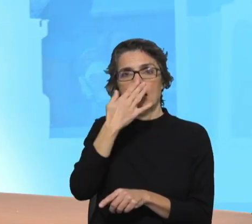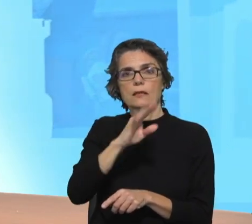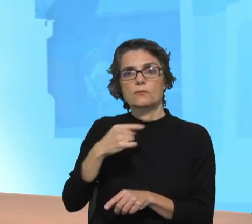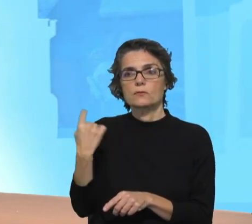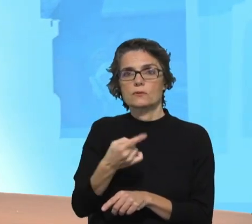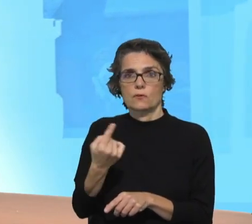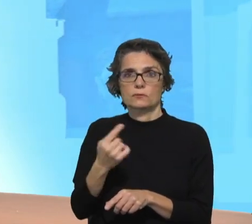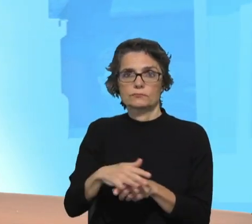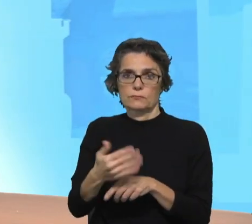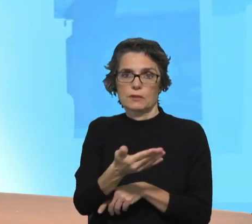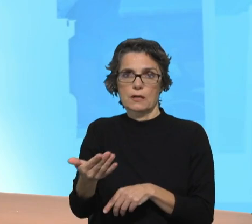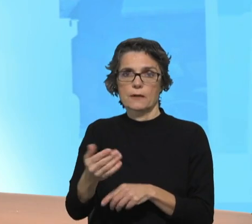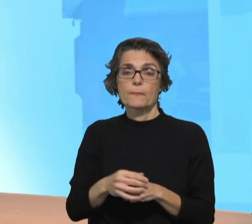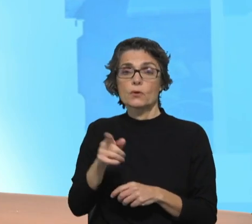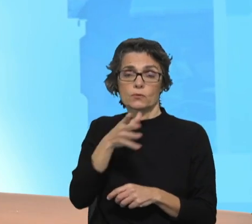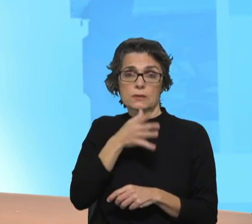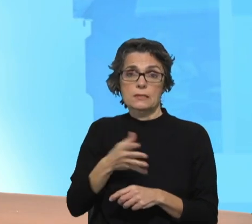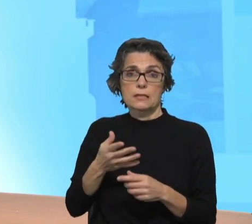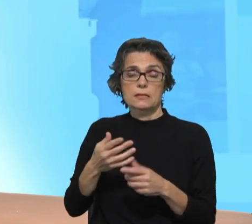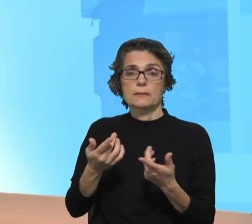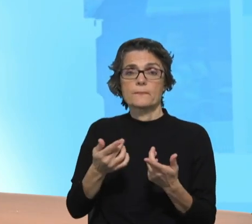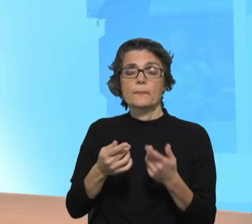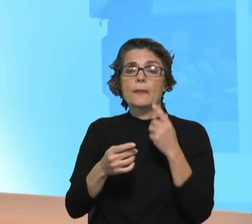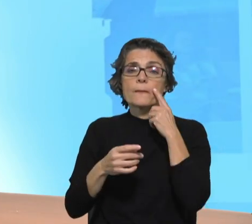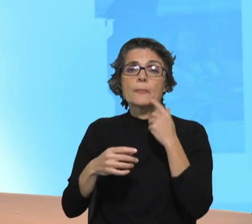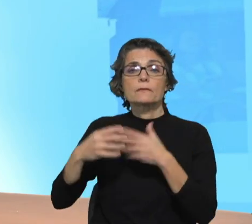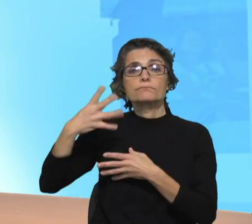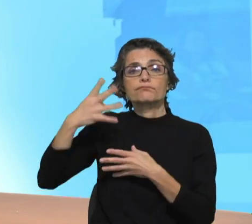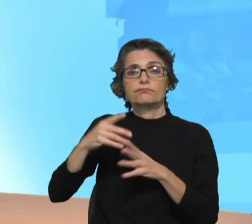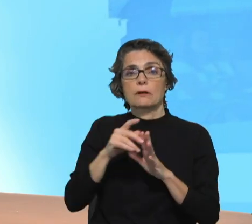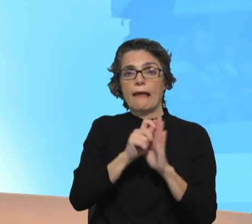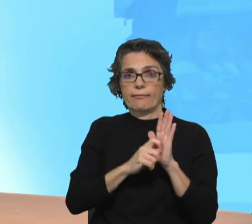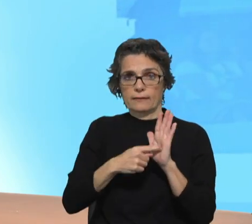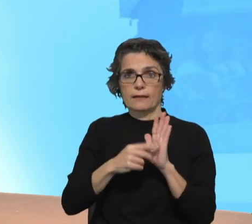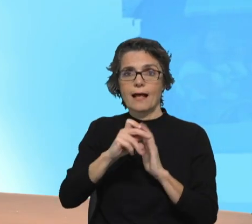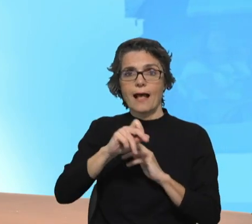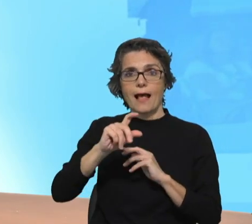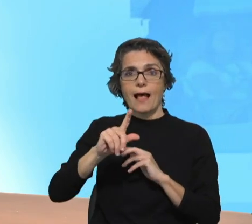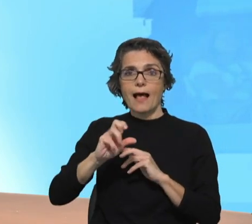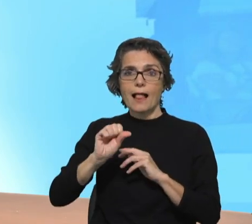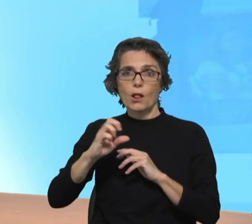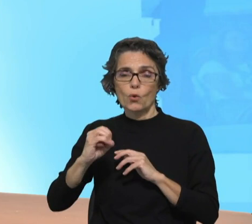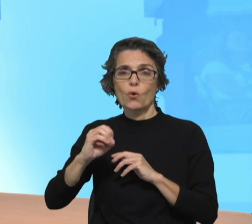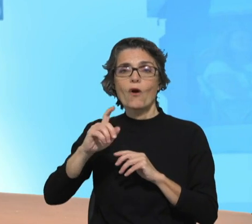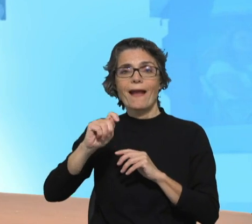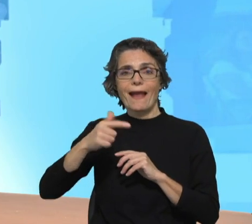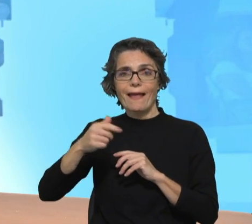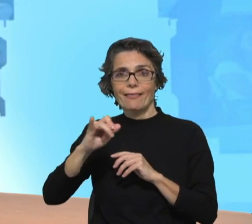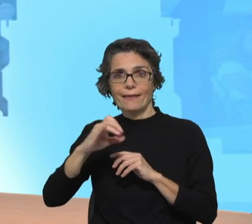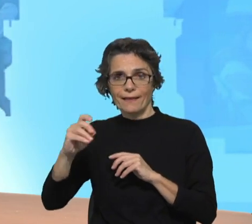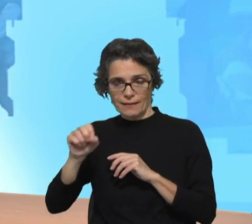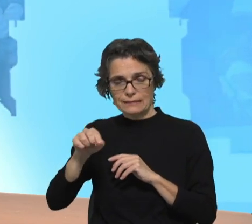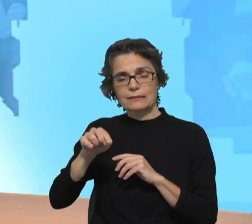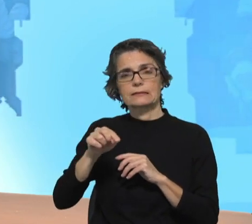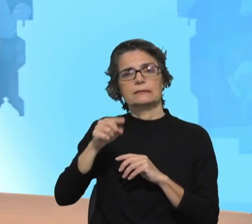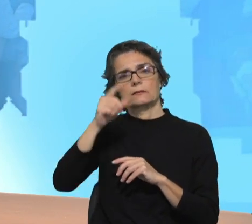ia referindo, falando na algoética, o Papa diz que é necessário olhar para os desafios que a inteligência artificial levanta, não apenas de ordem técnica,